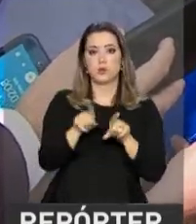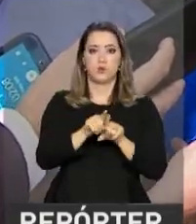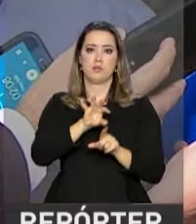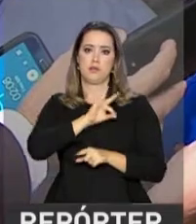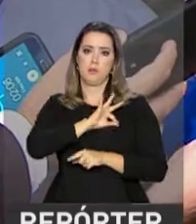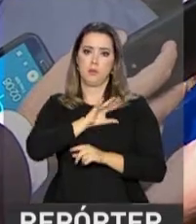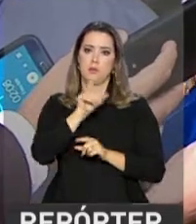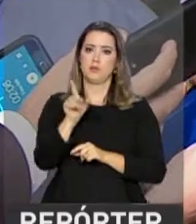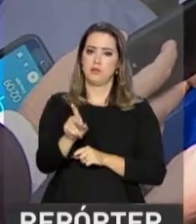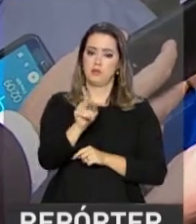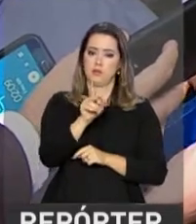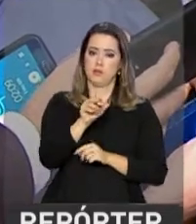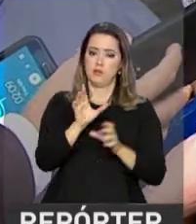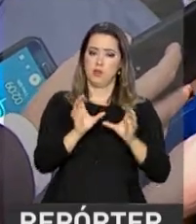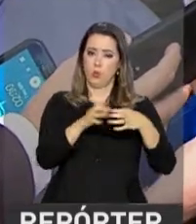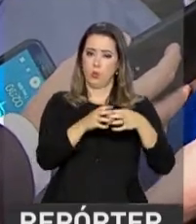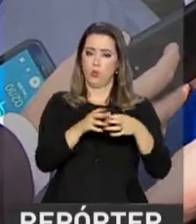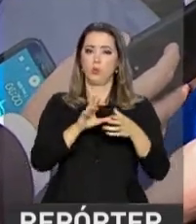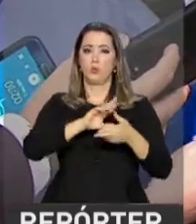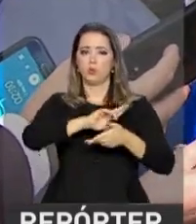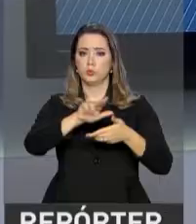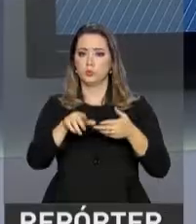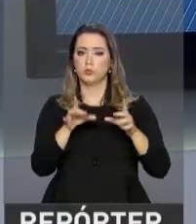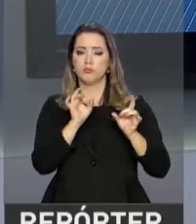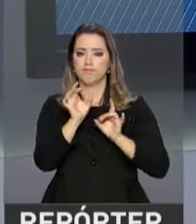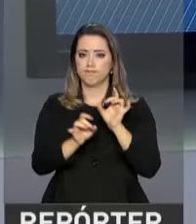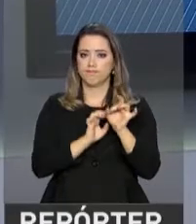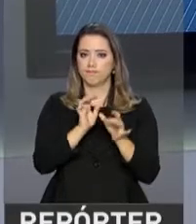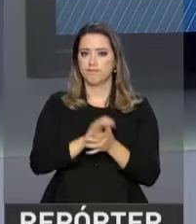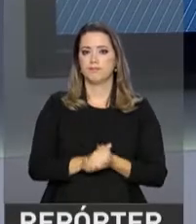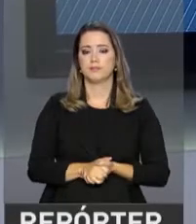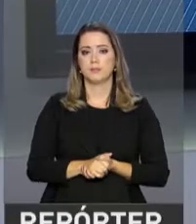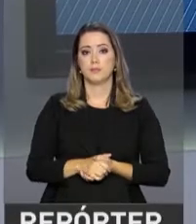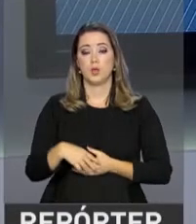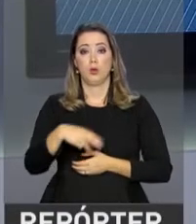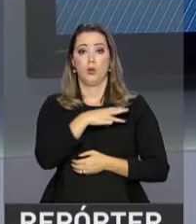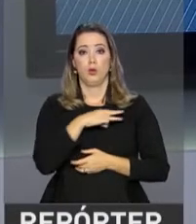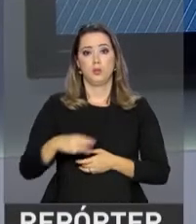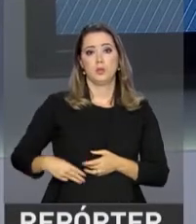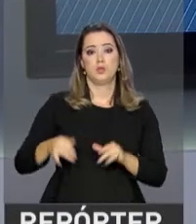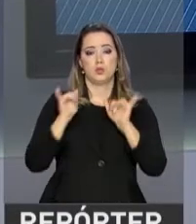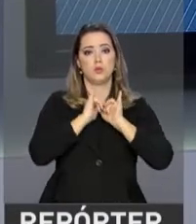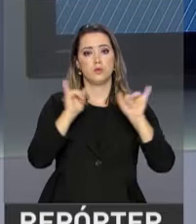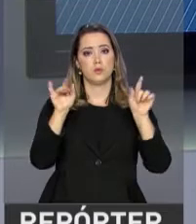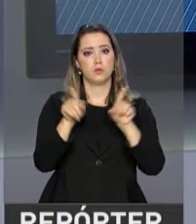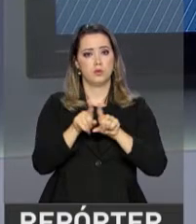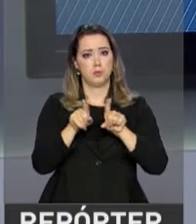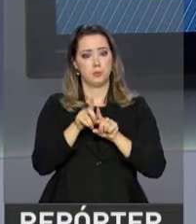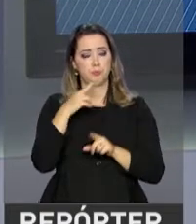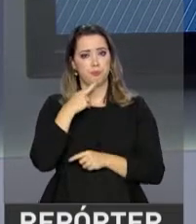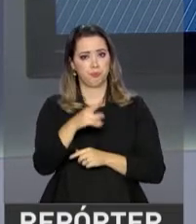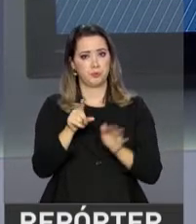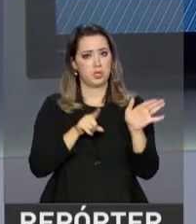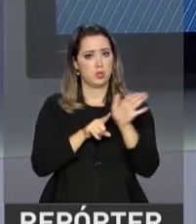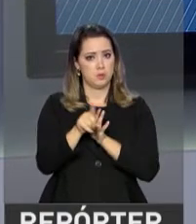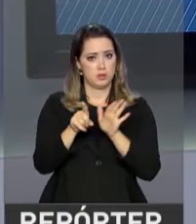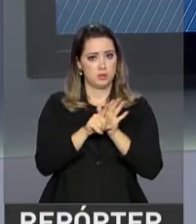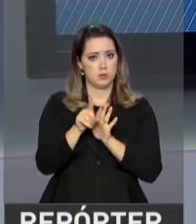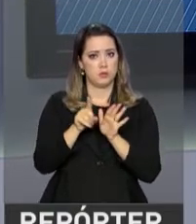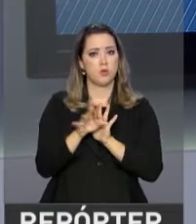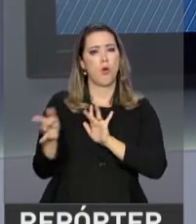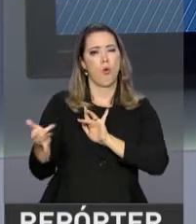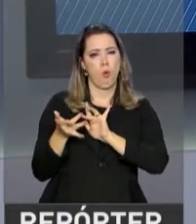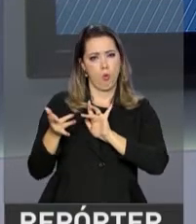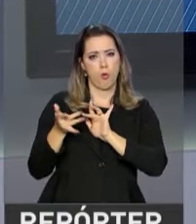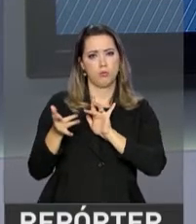recebemos essa proposta com respeito o ministro divulgou ainda o resultado de uma pesquisa sobre a aceitação